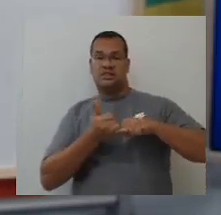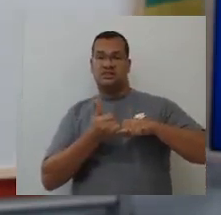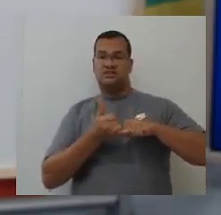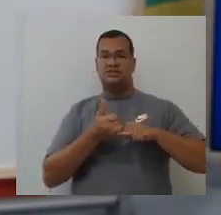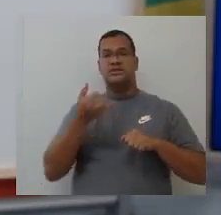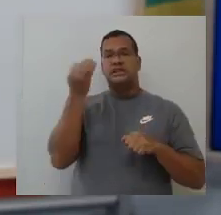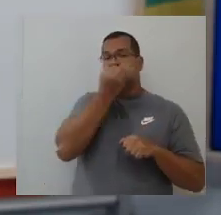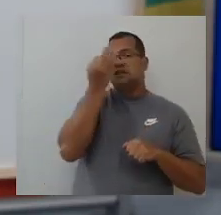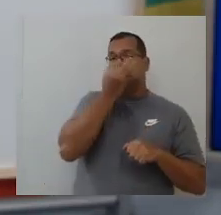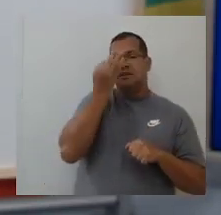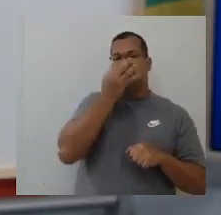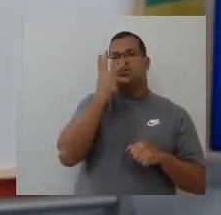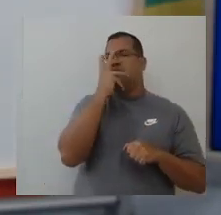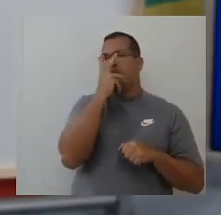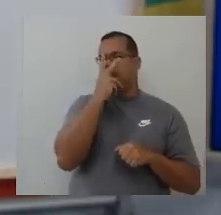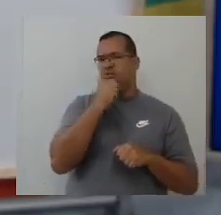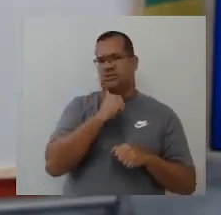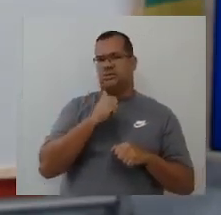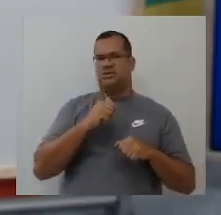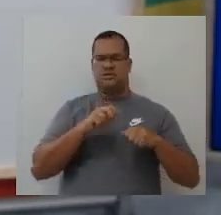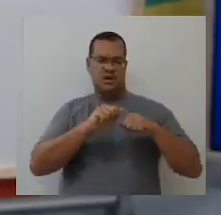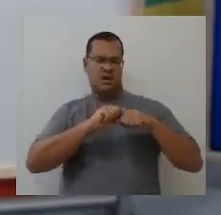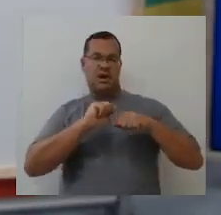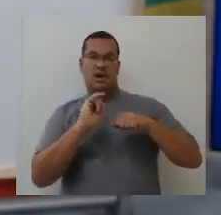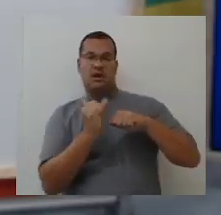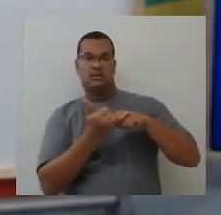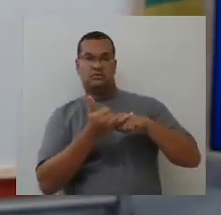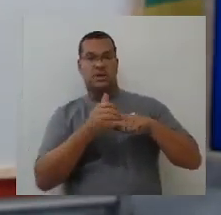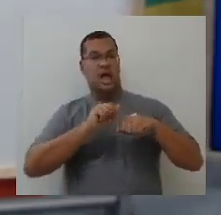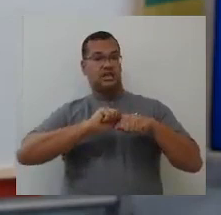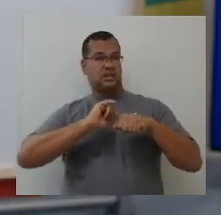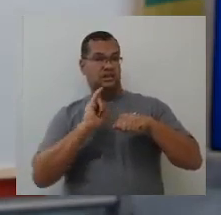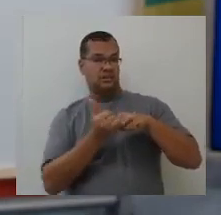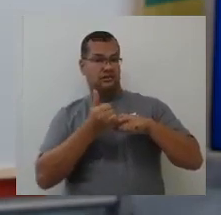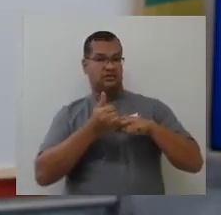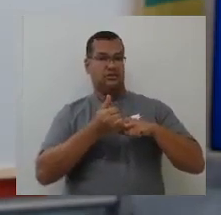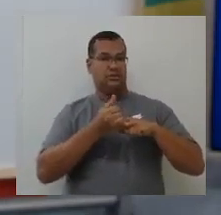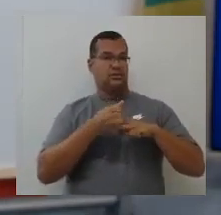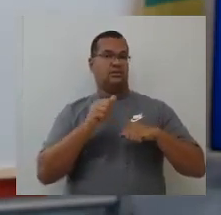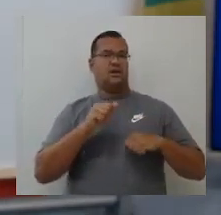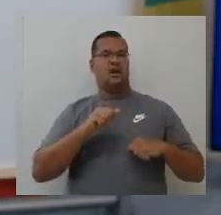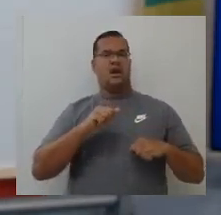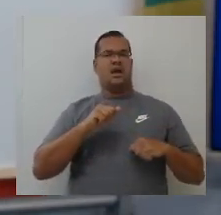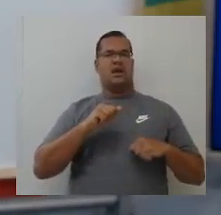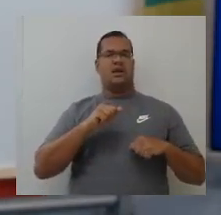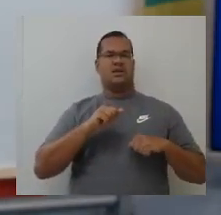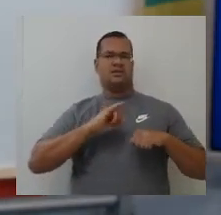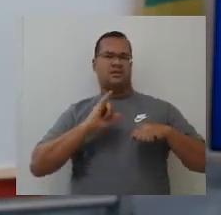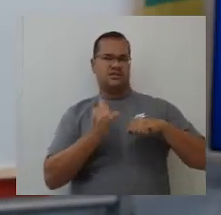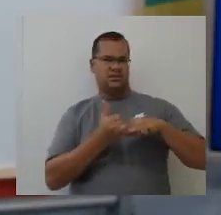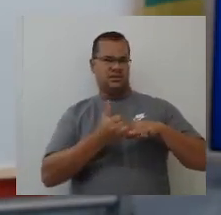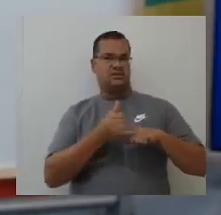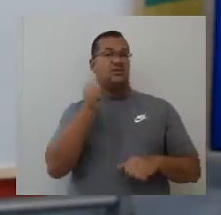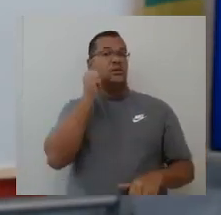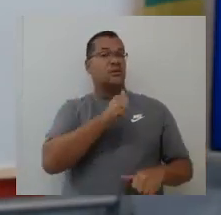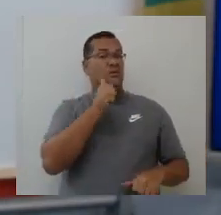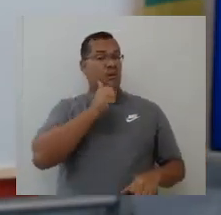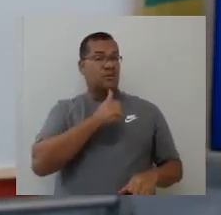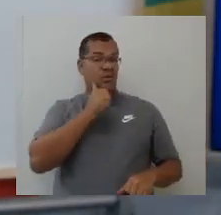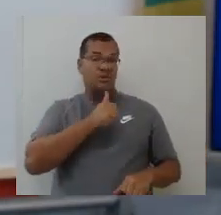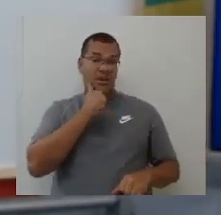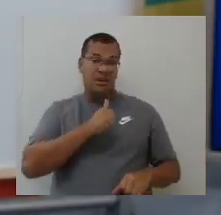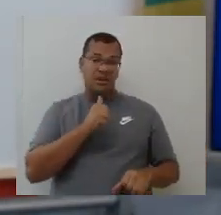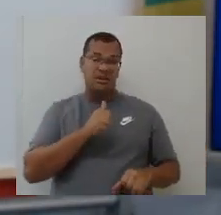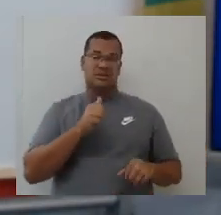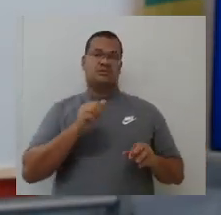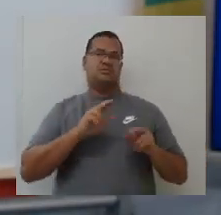lindo, bonito. É utilizado para o gênero masculino, sexo masculino, tá certo? Para mulheres, sexo feminino, eu